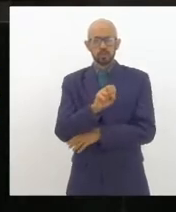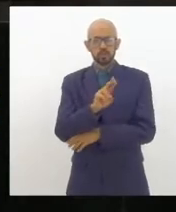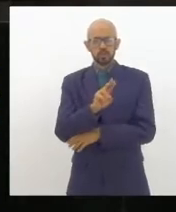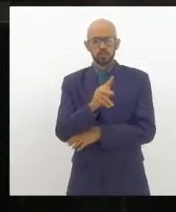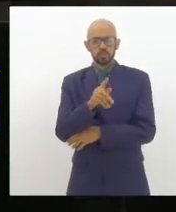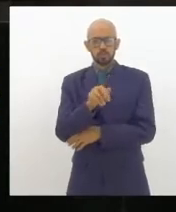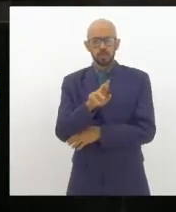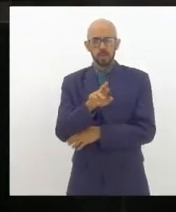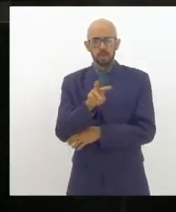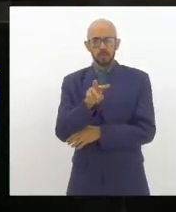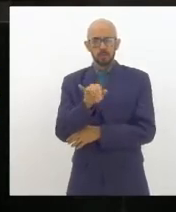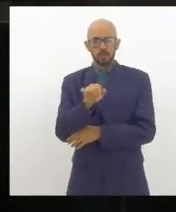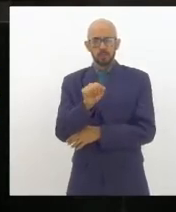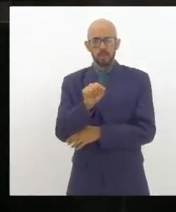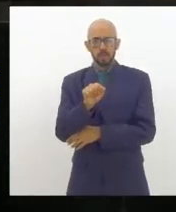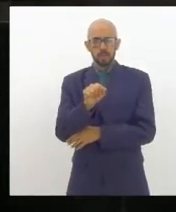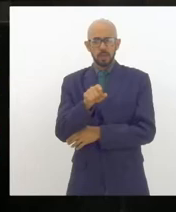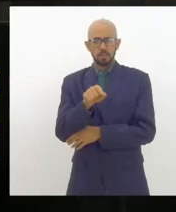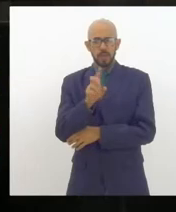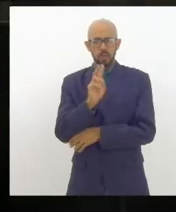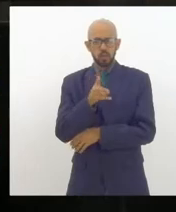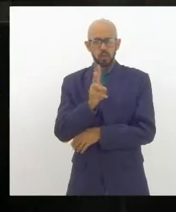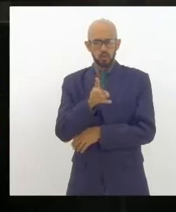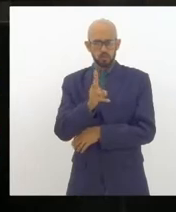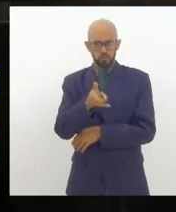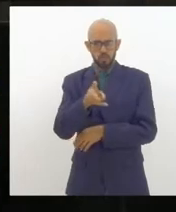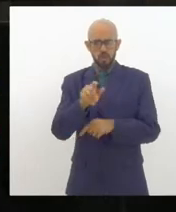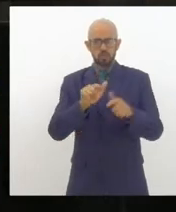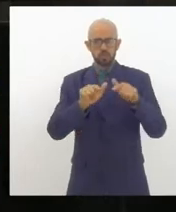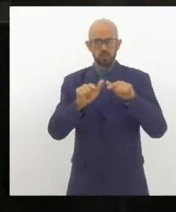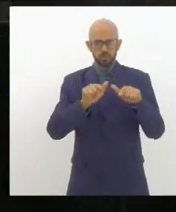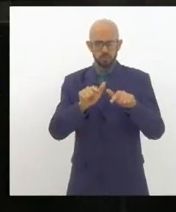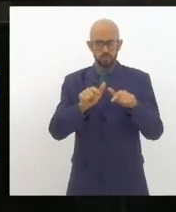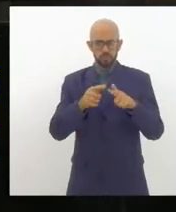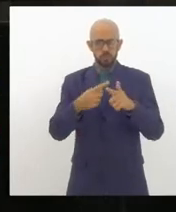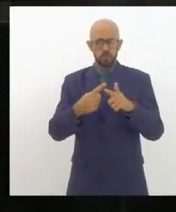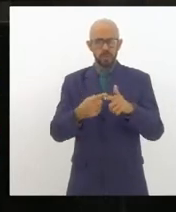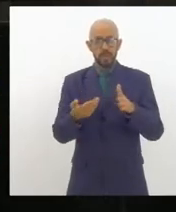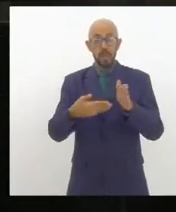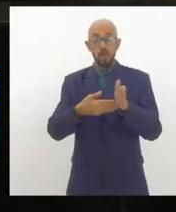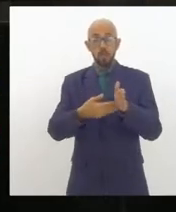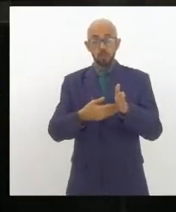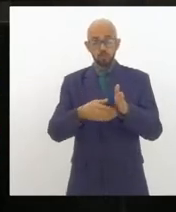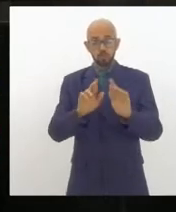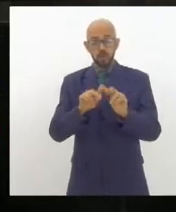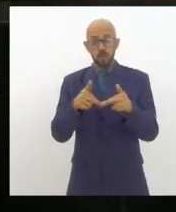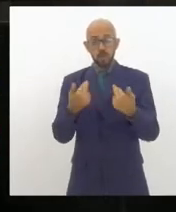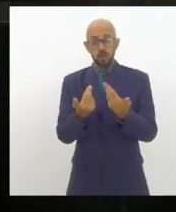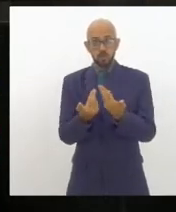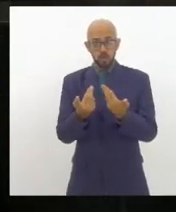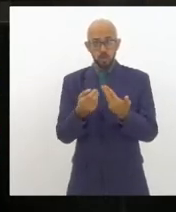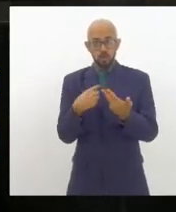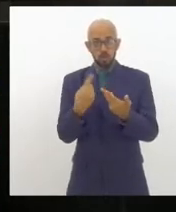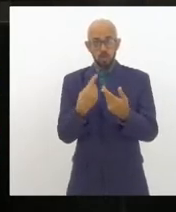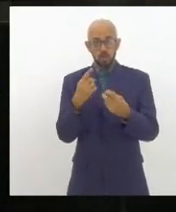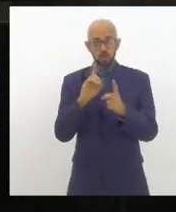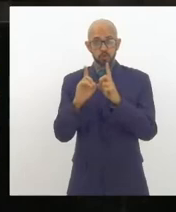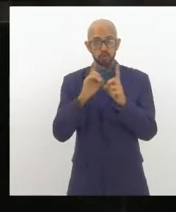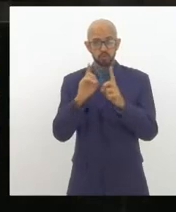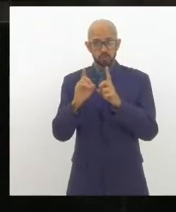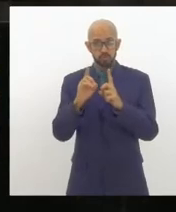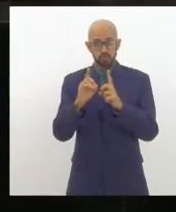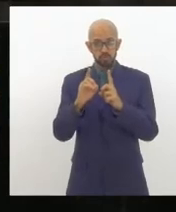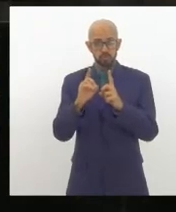serviços tenham continuidade. Na última reunião da CPI, a gente discutiu profundamente essa